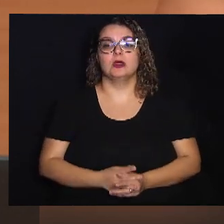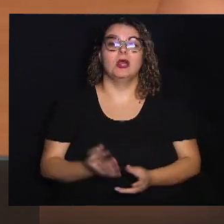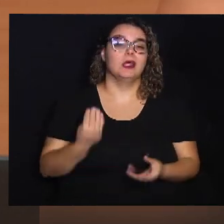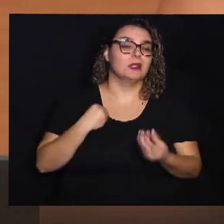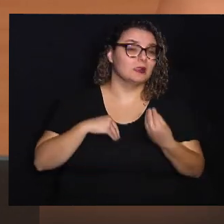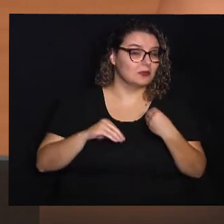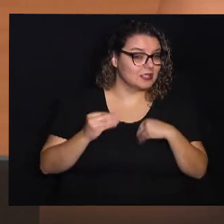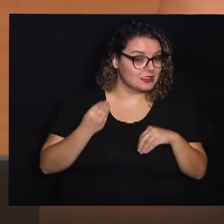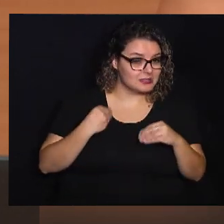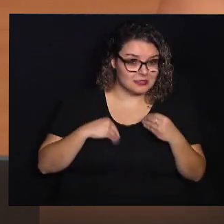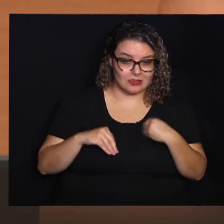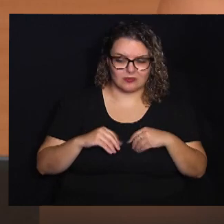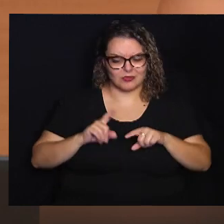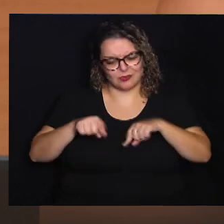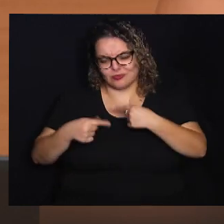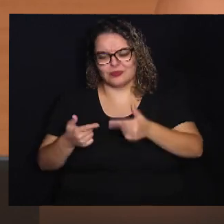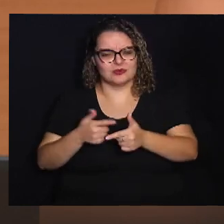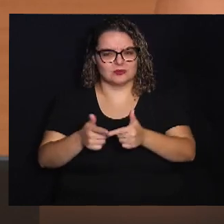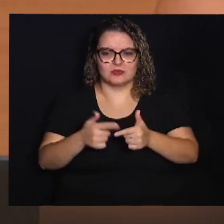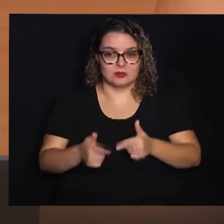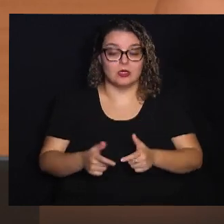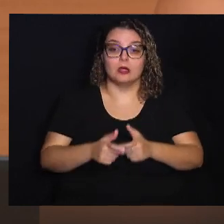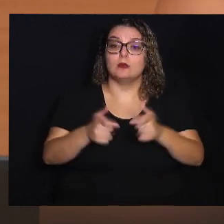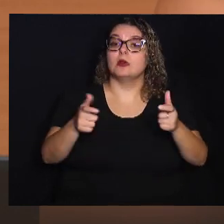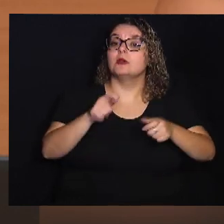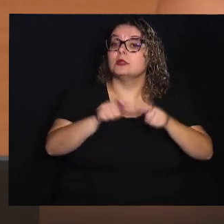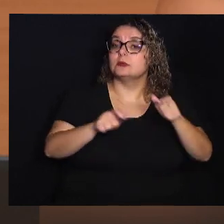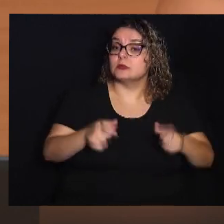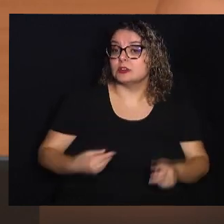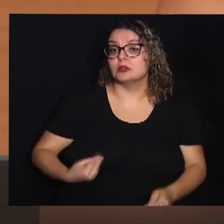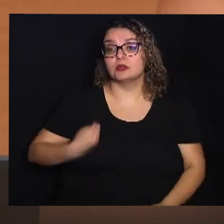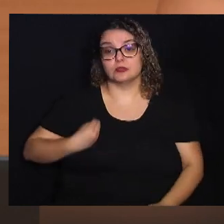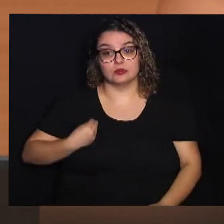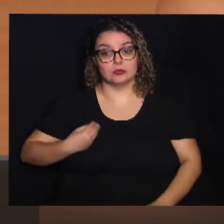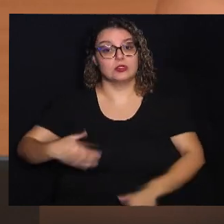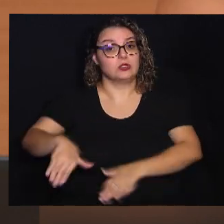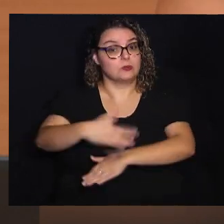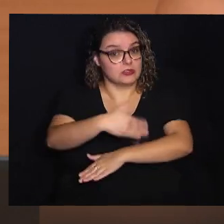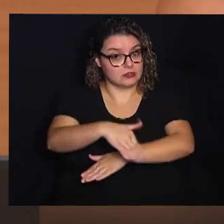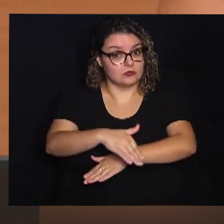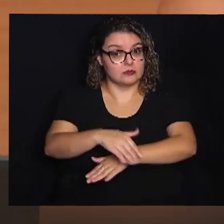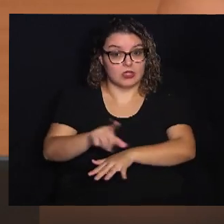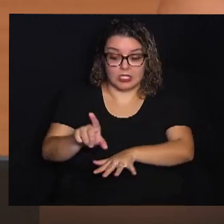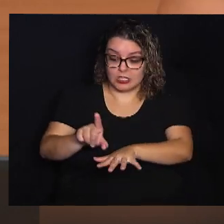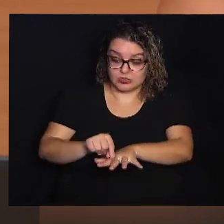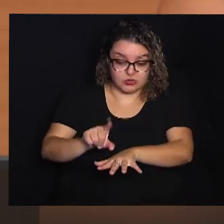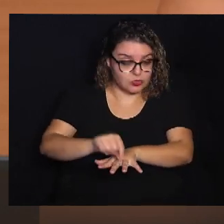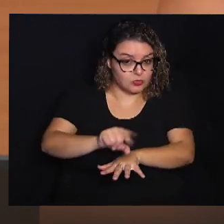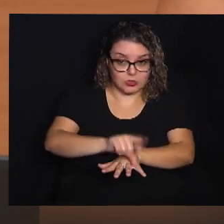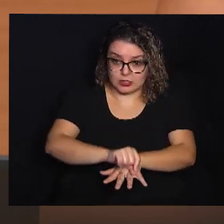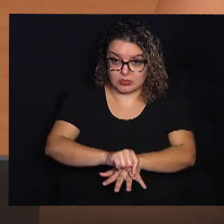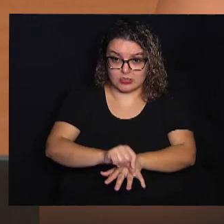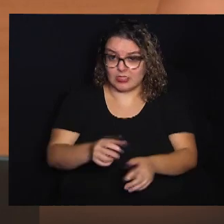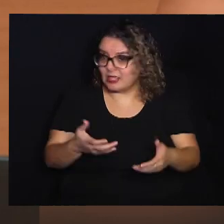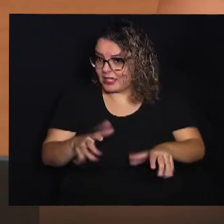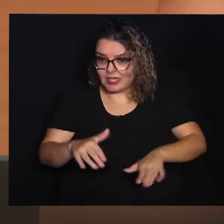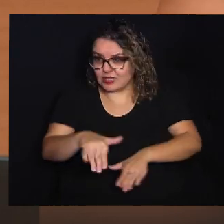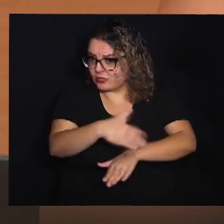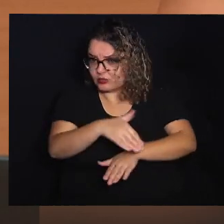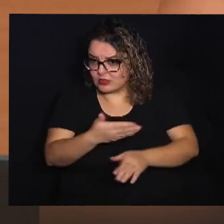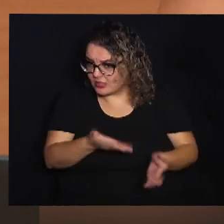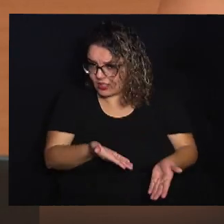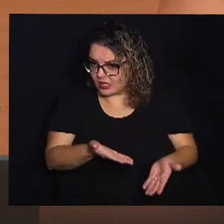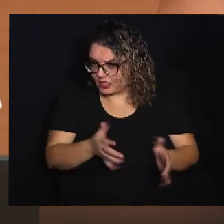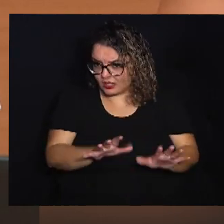e a depressão né E por aí vai então A grande maioria das pessoas que vivem em situação de rua busca alternativa